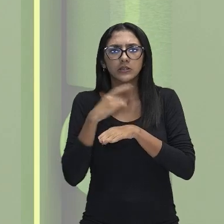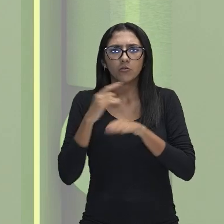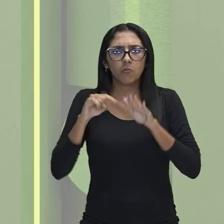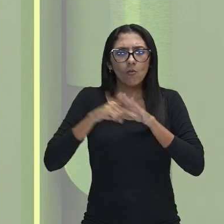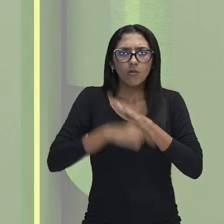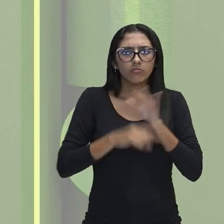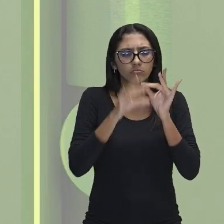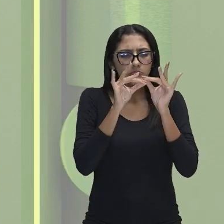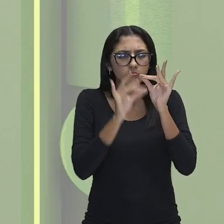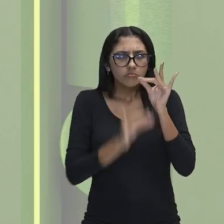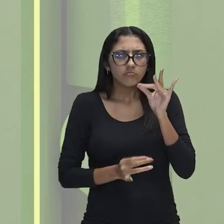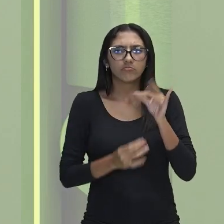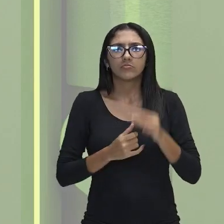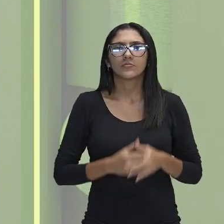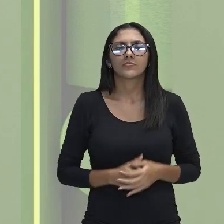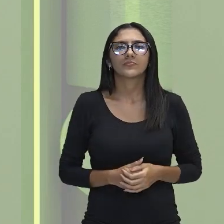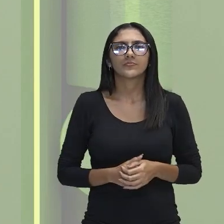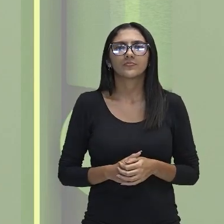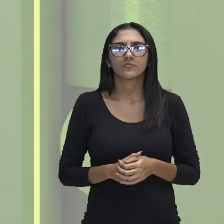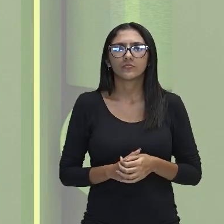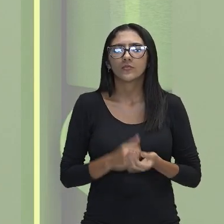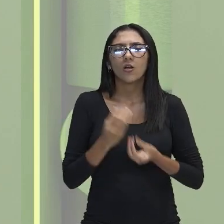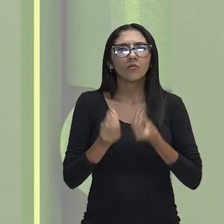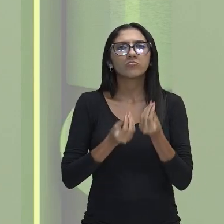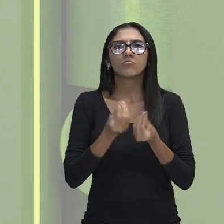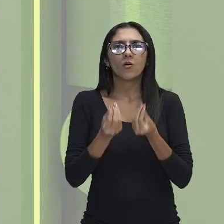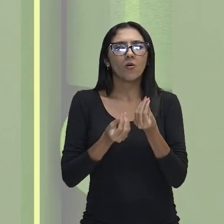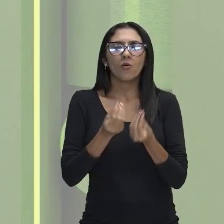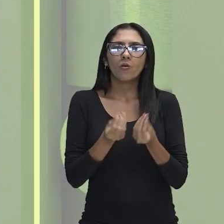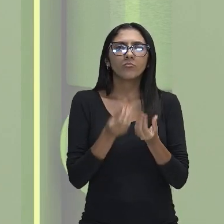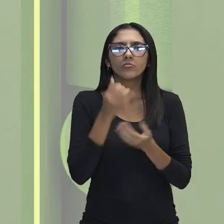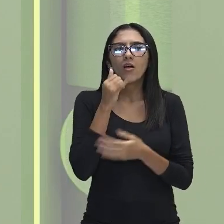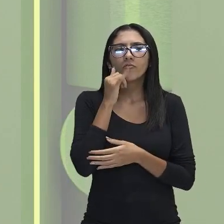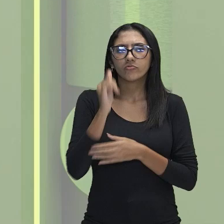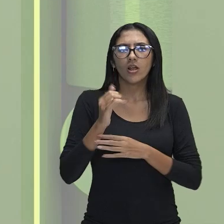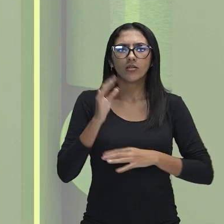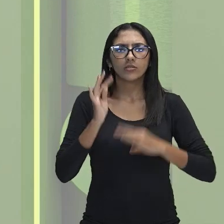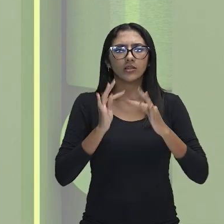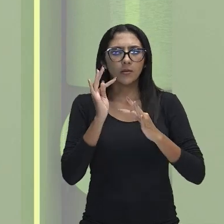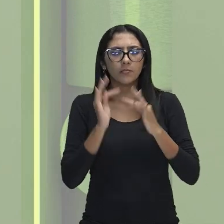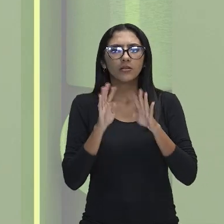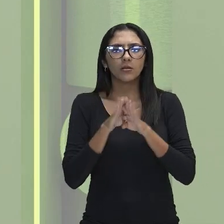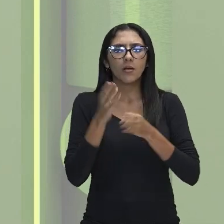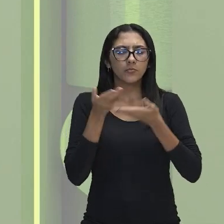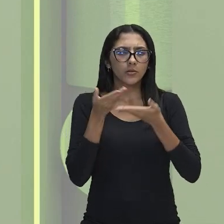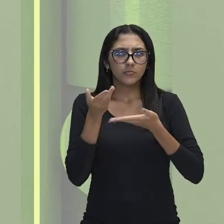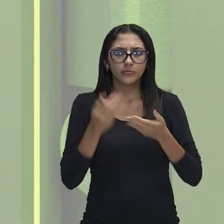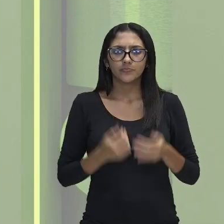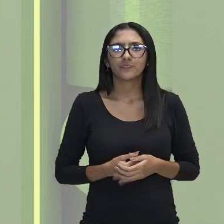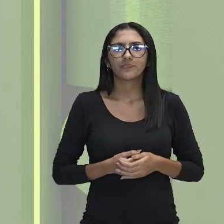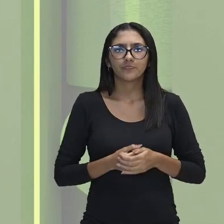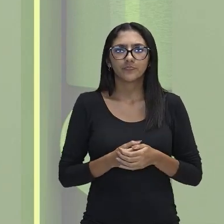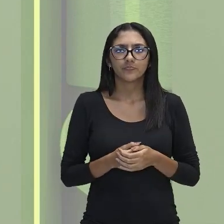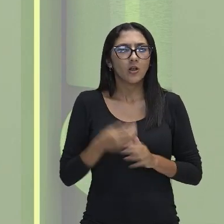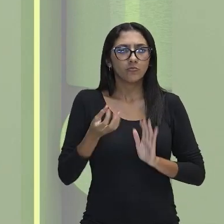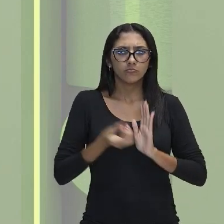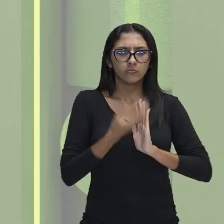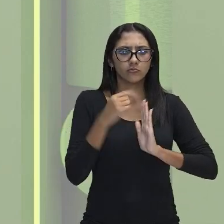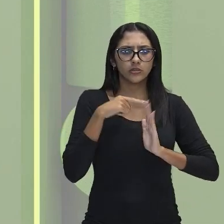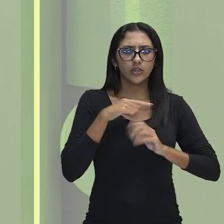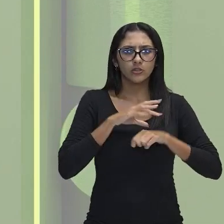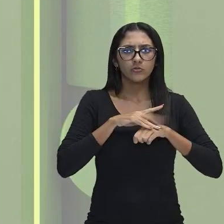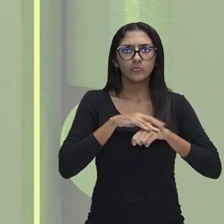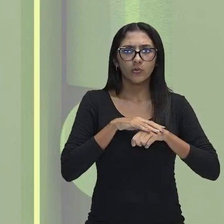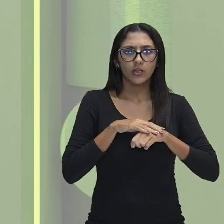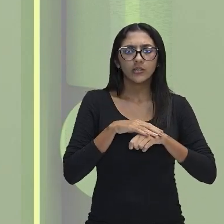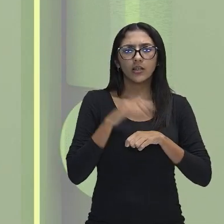aprofundados. E aí, o tratamento. A origem da arritmia, ela costuma